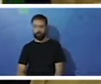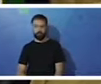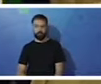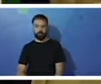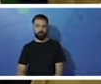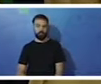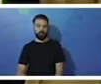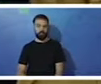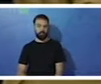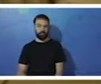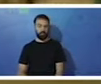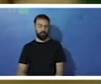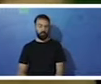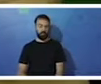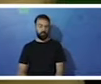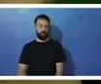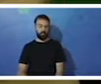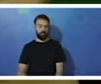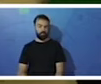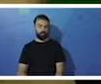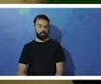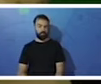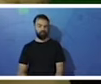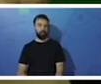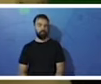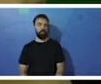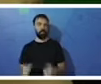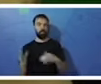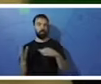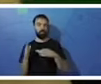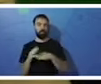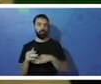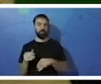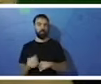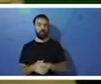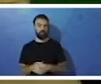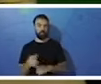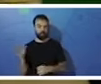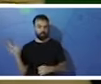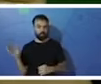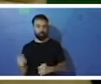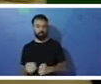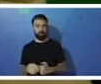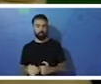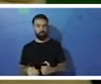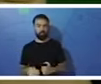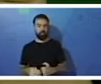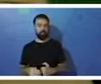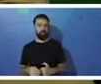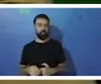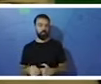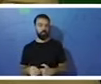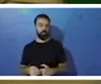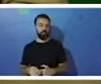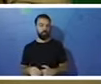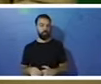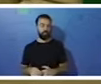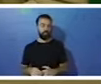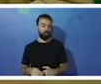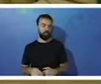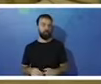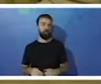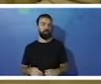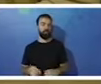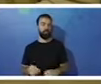trabalhar com isso, tá? E a última da tabela, quantos grupos de 8 cabem